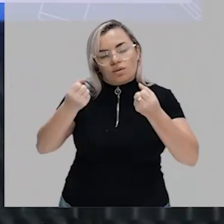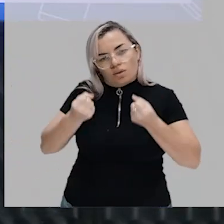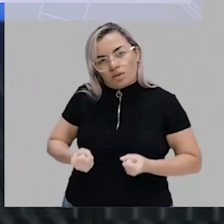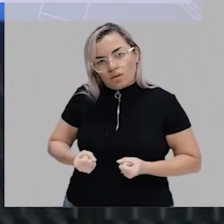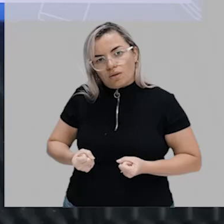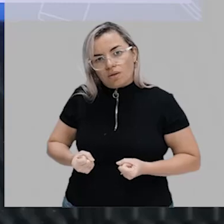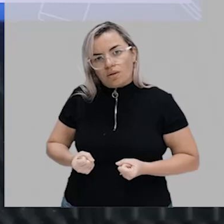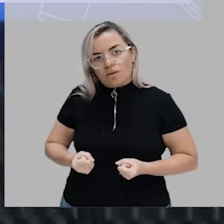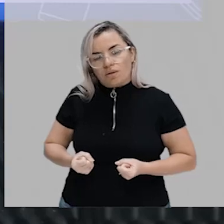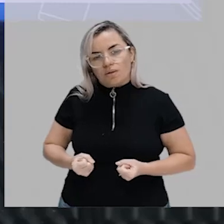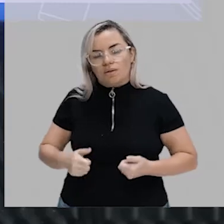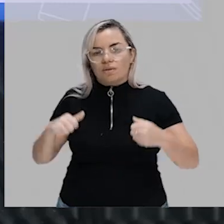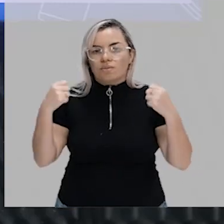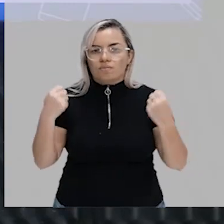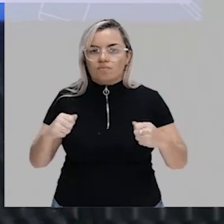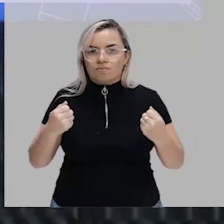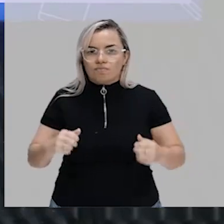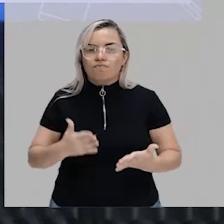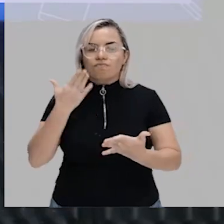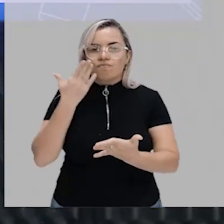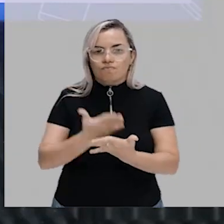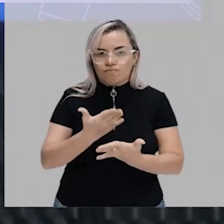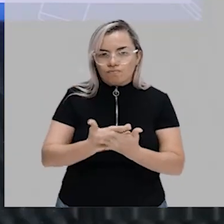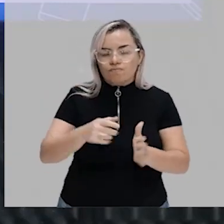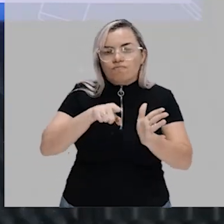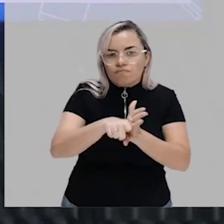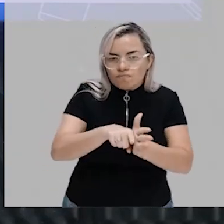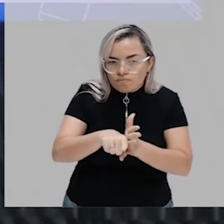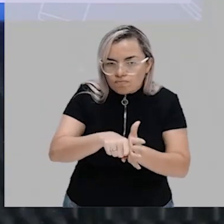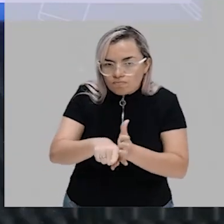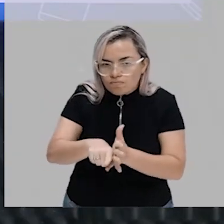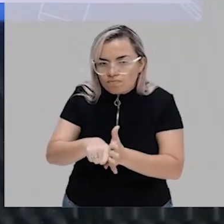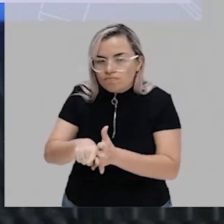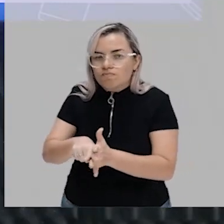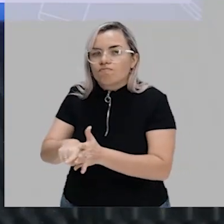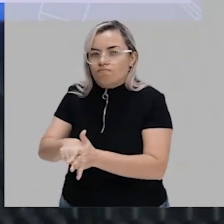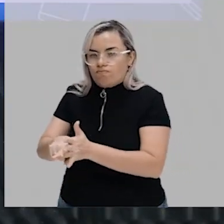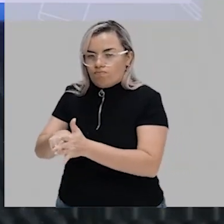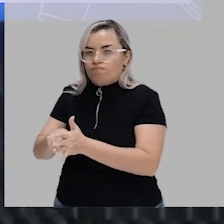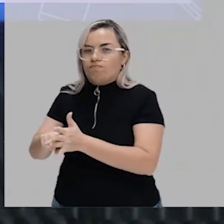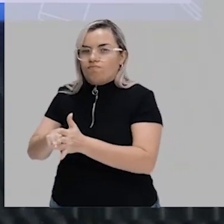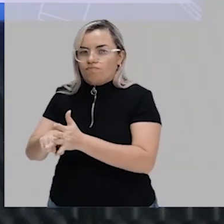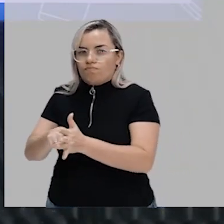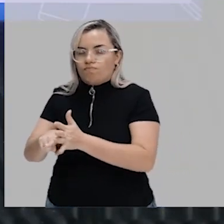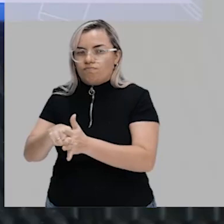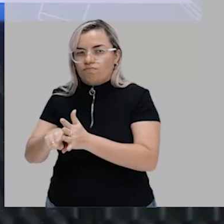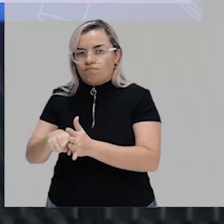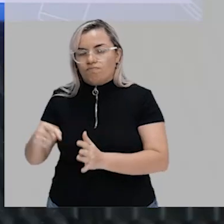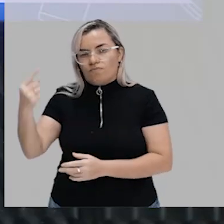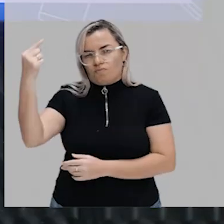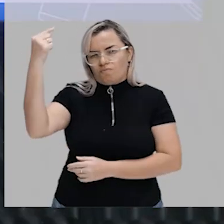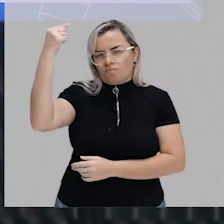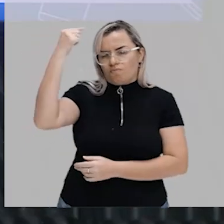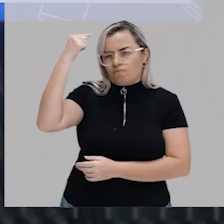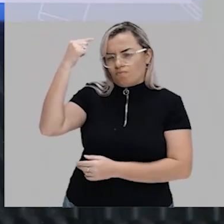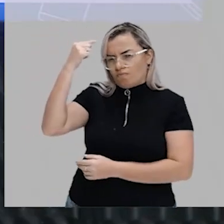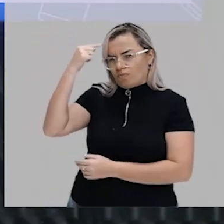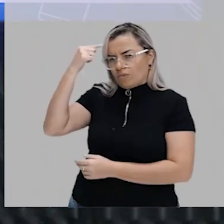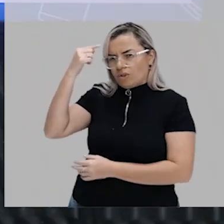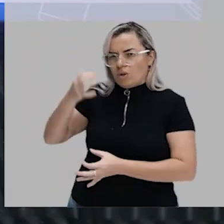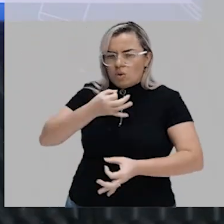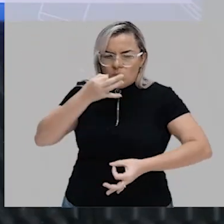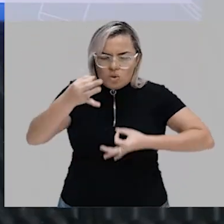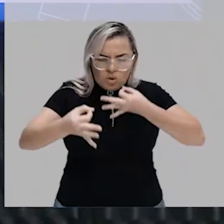precisam ser o quê? Bem fundamentadas. Precisa haver nessas ideias uma argumentação